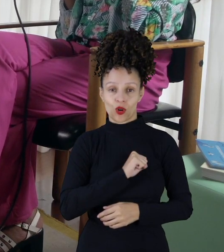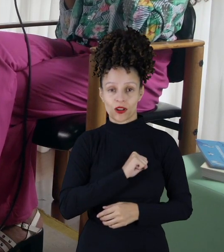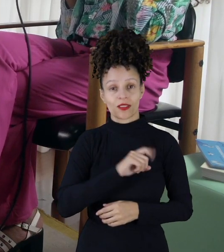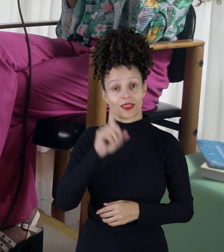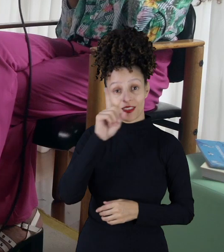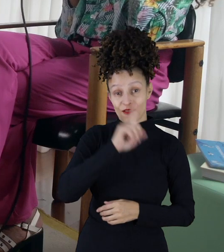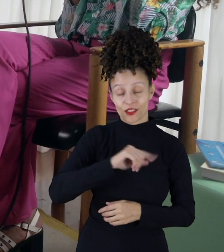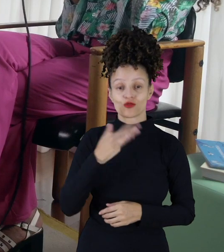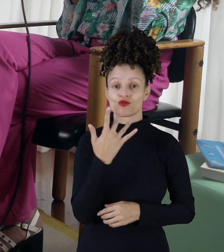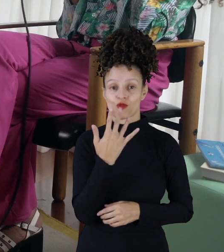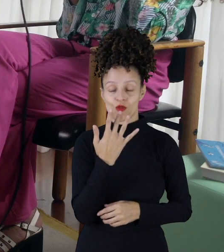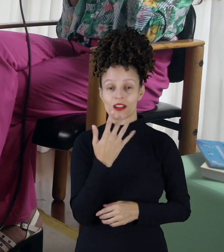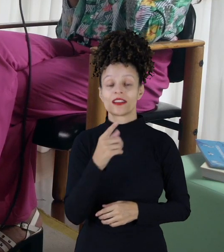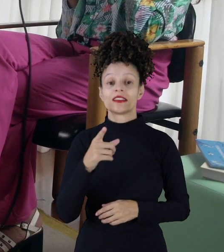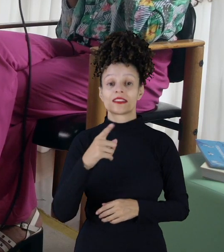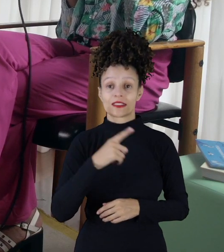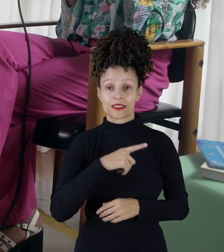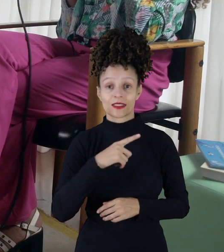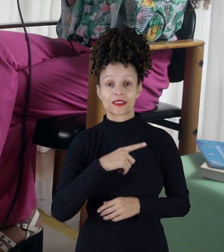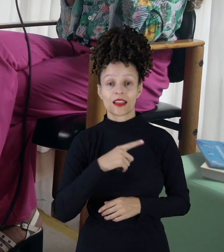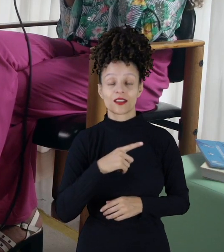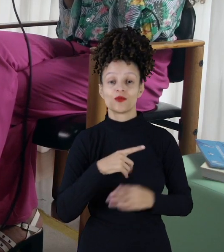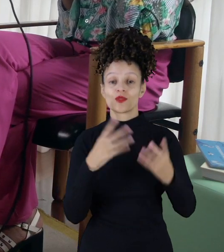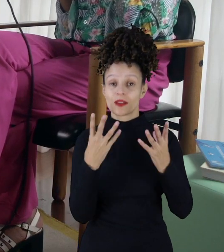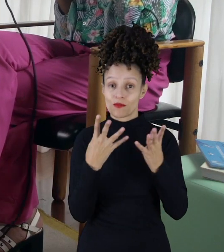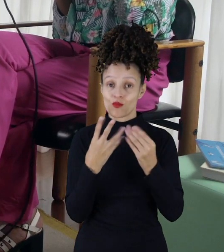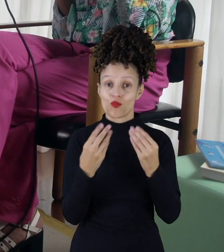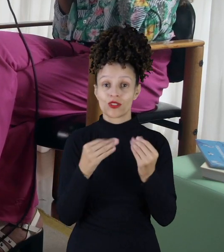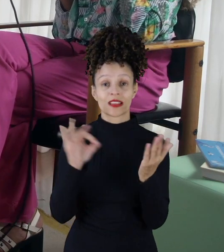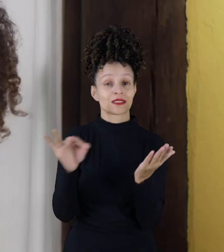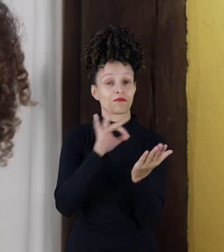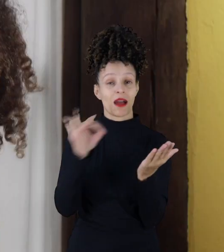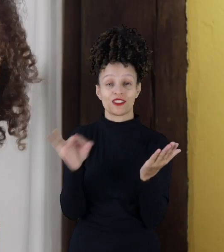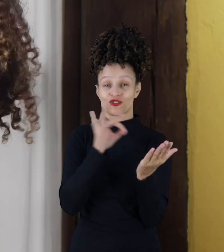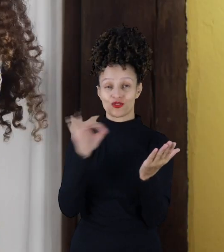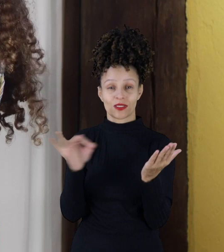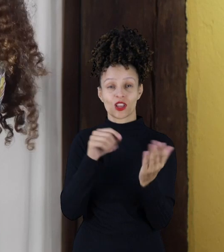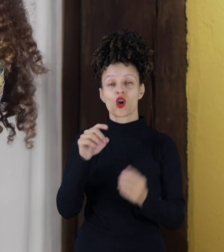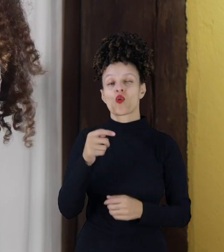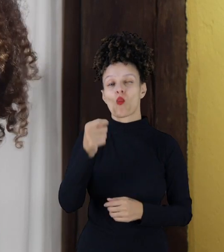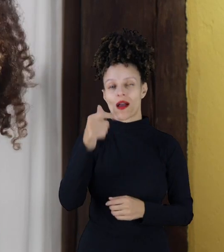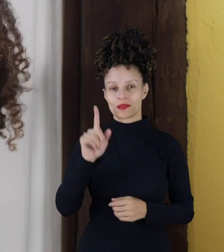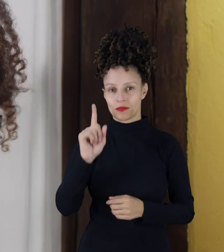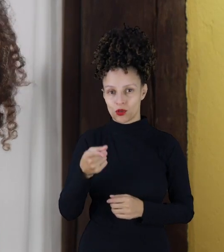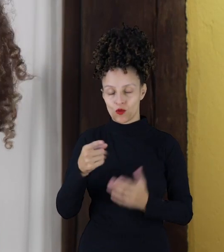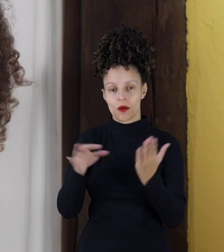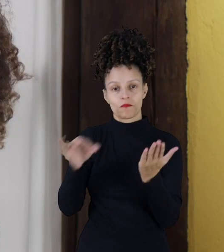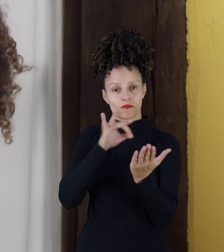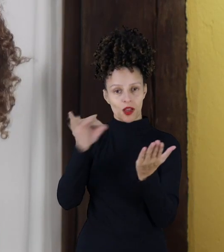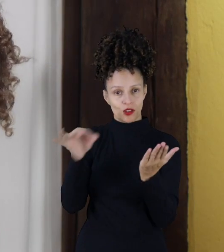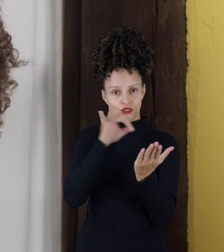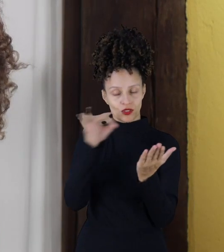tem um livro que eu adoro, que é O Defeito de Cor. E ele tem Muitas páginas. Ele tem quase